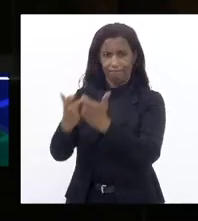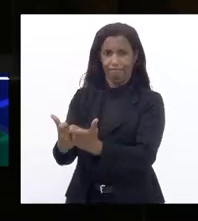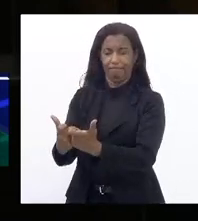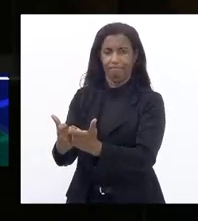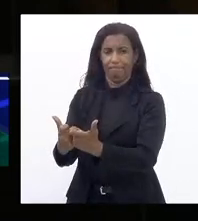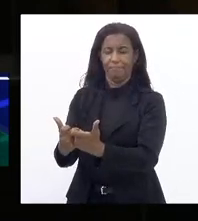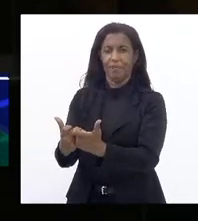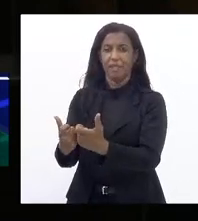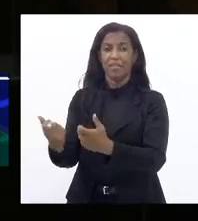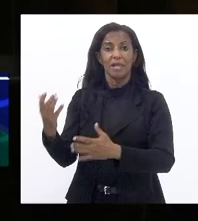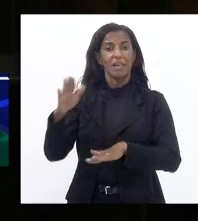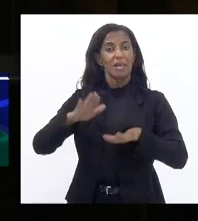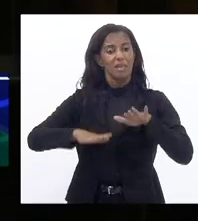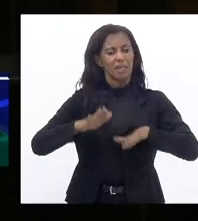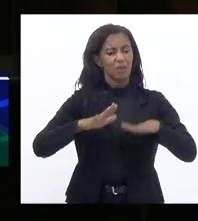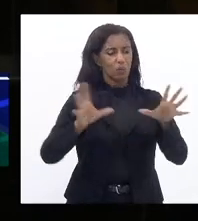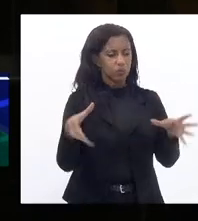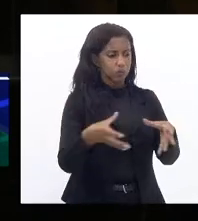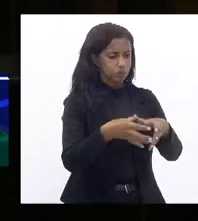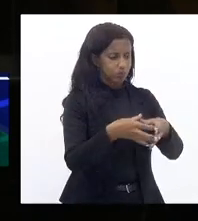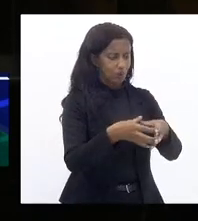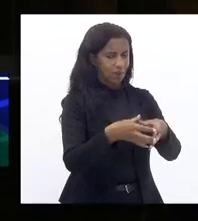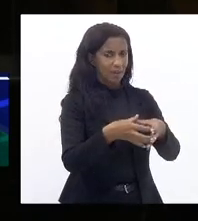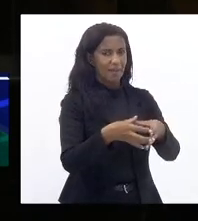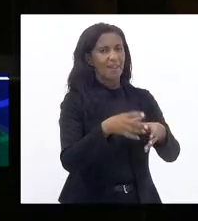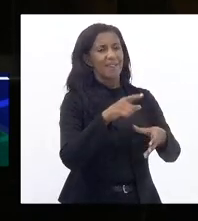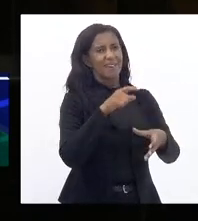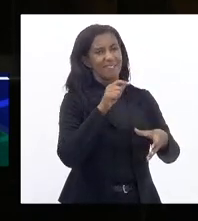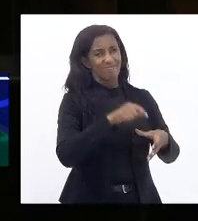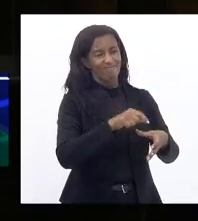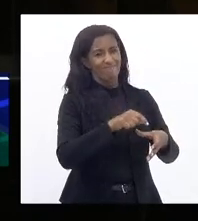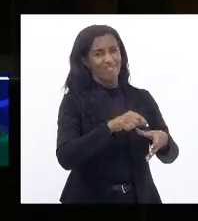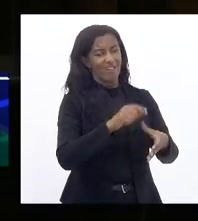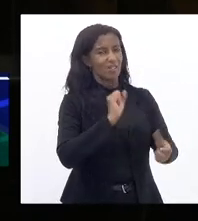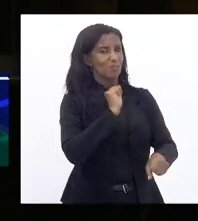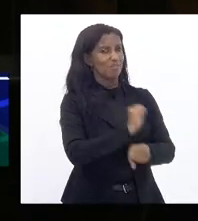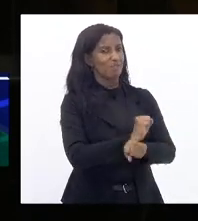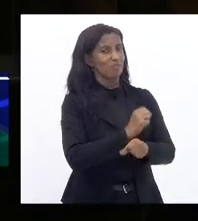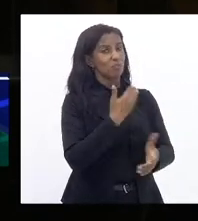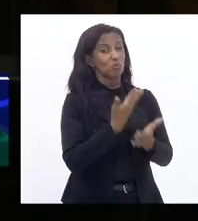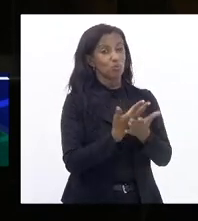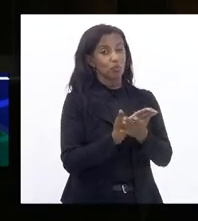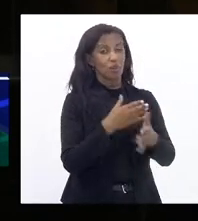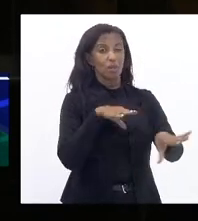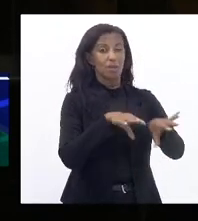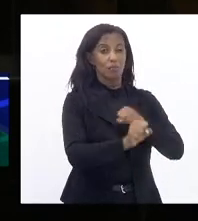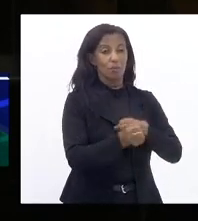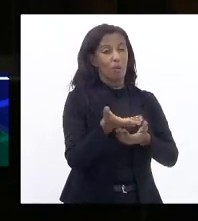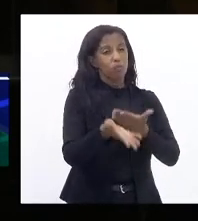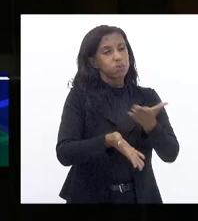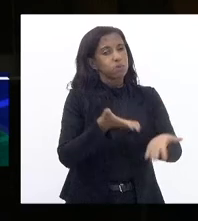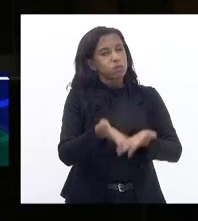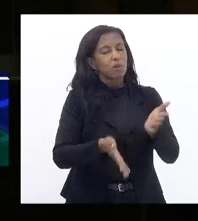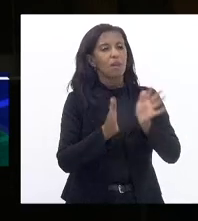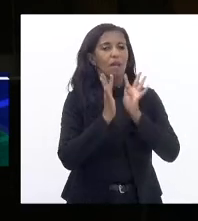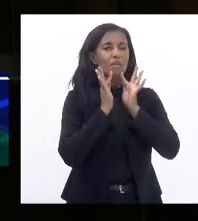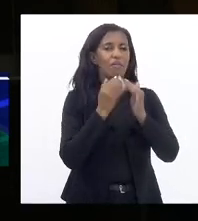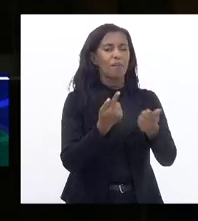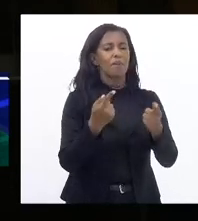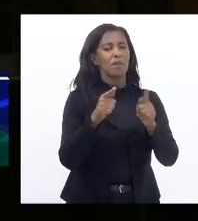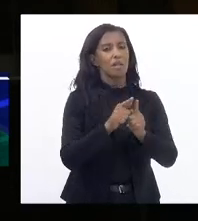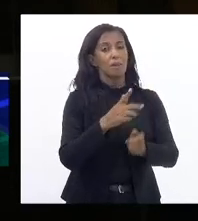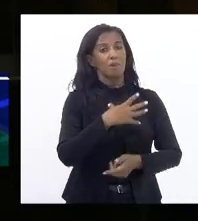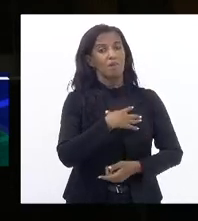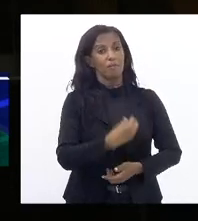em sua grande parte, elas deixam, muitas das vezes, de estudar, de se formar para cuidar da sua família e filhos, e no